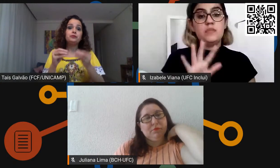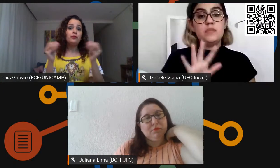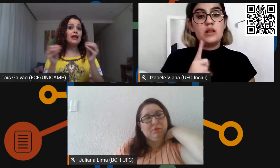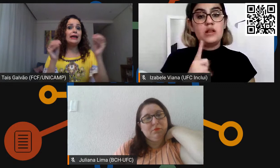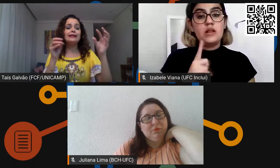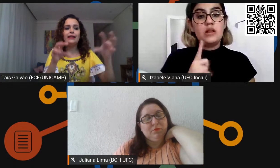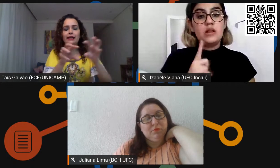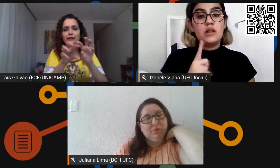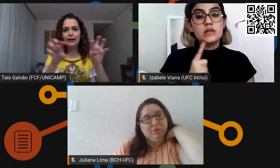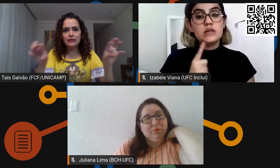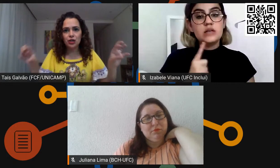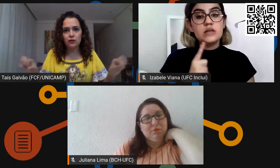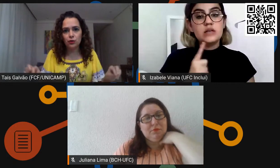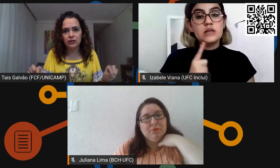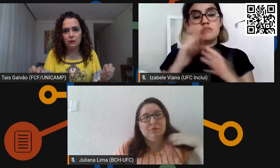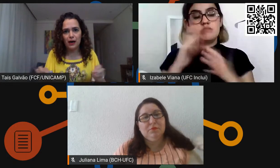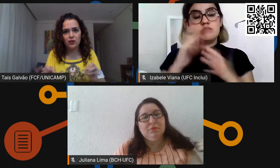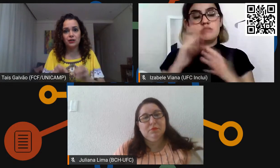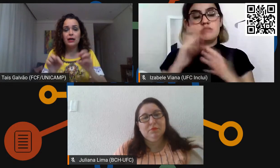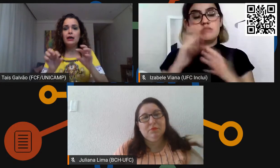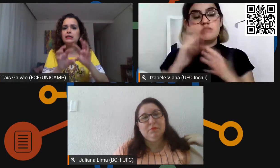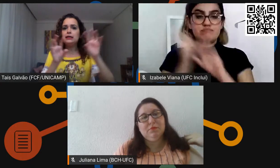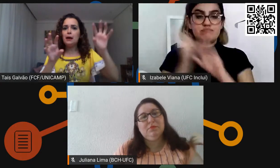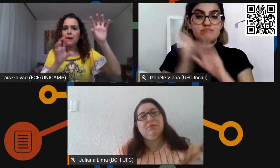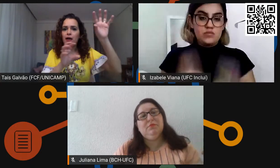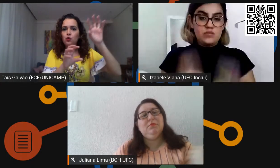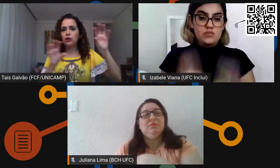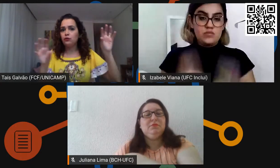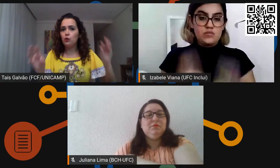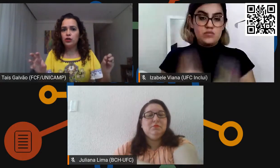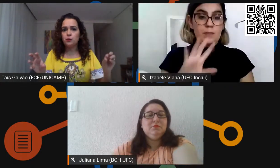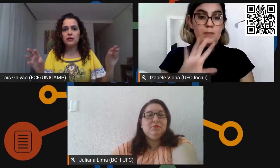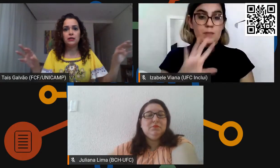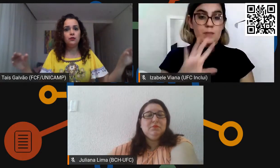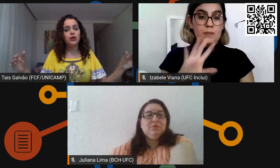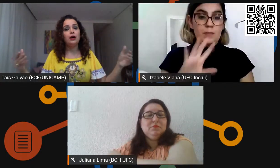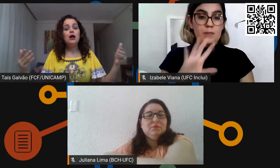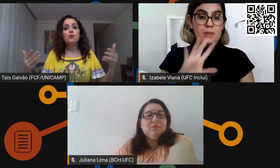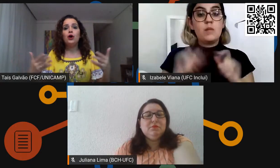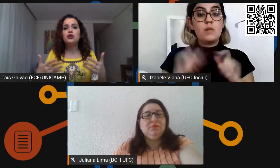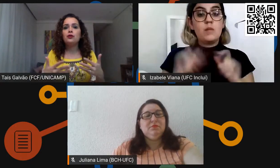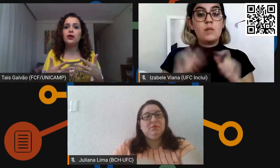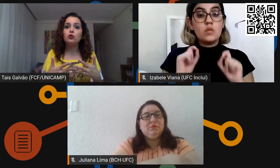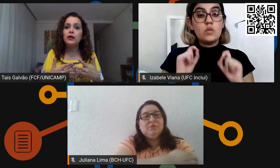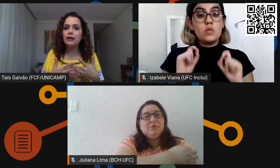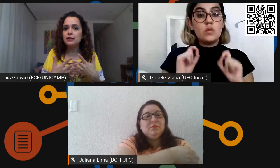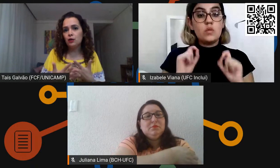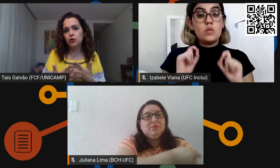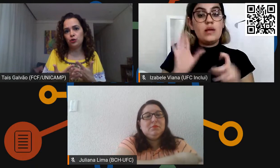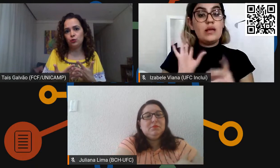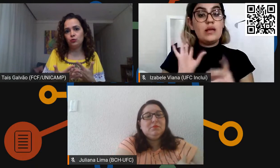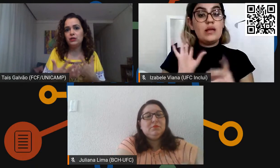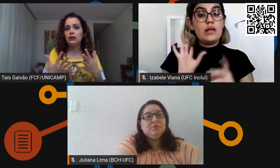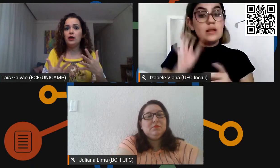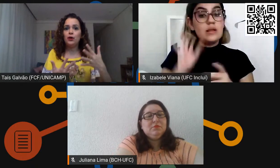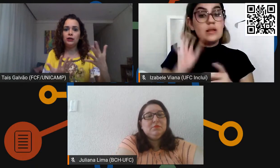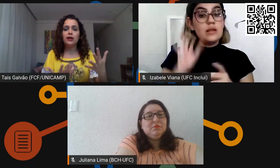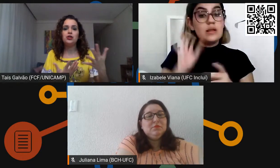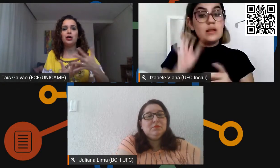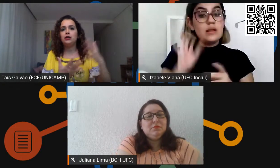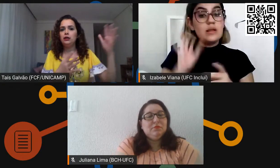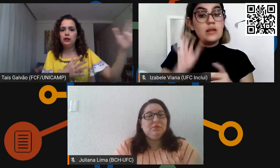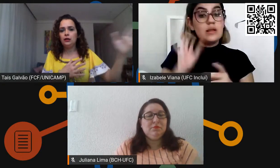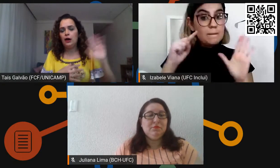verificar? É que dentre essas revisões sistemáticas, se a pergunta for muito específica, pode haver duplicação de estudos. Então,